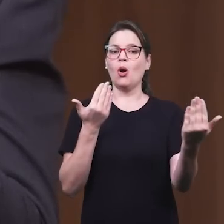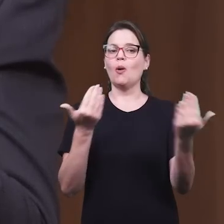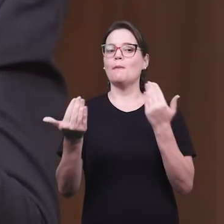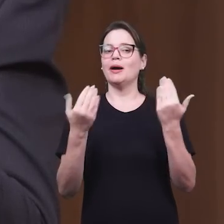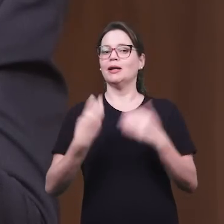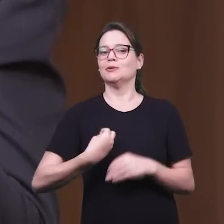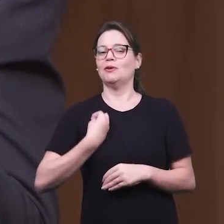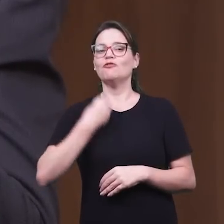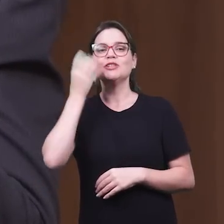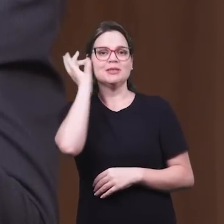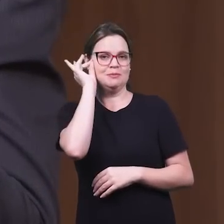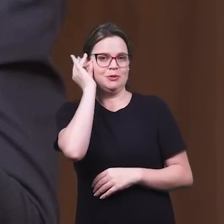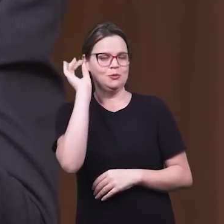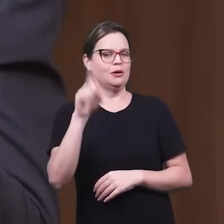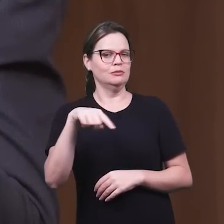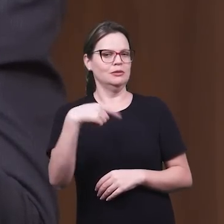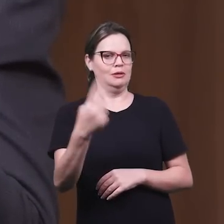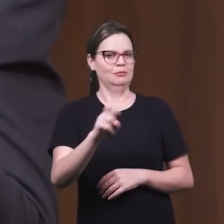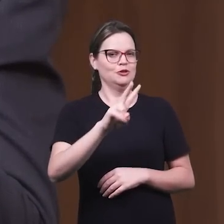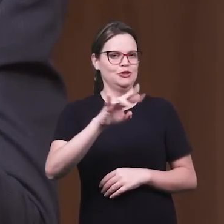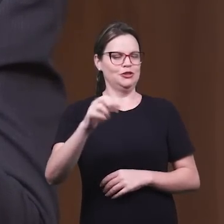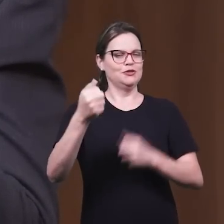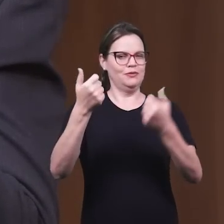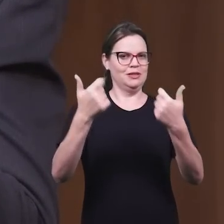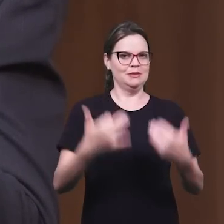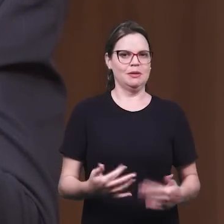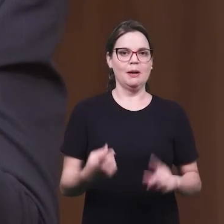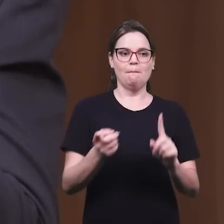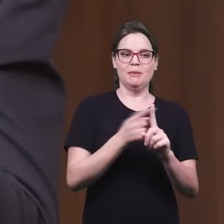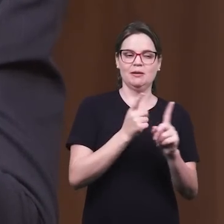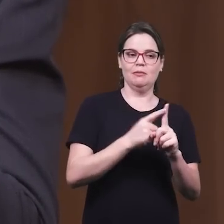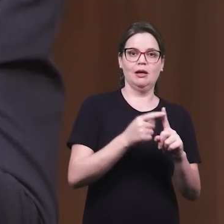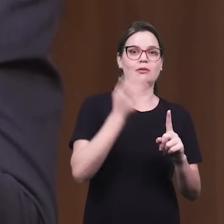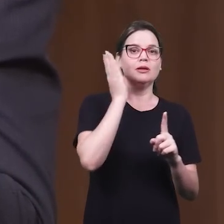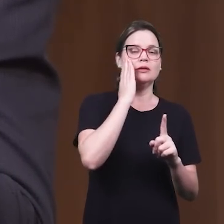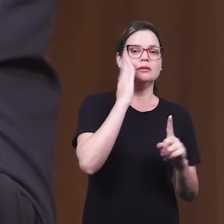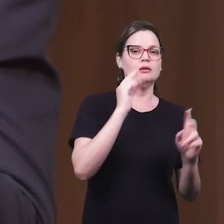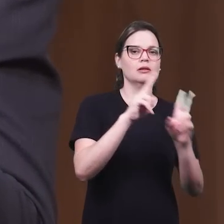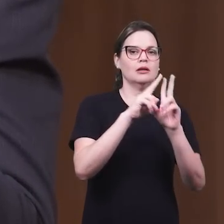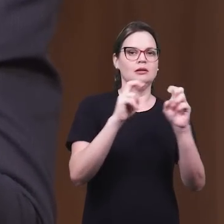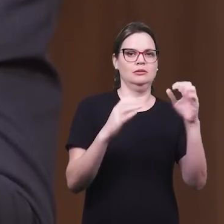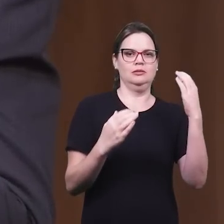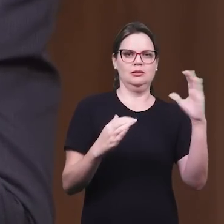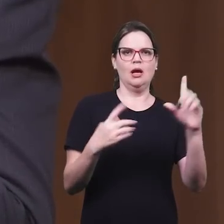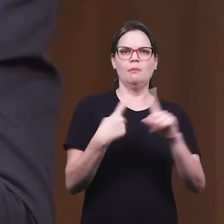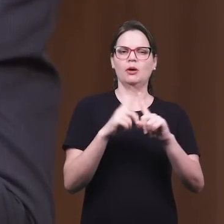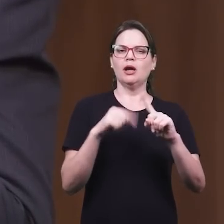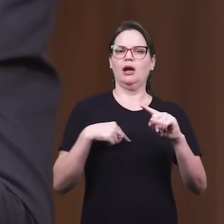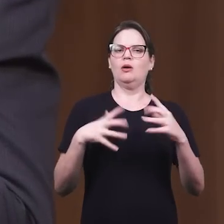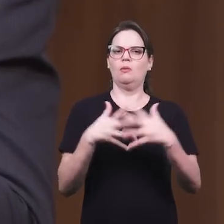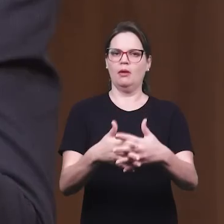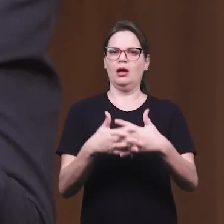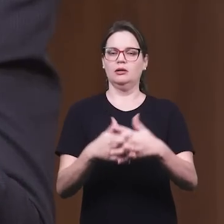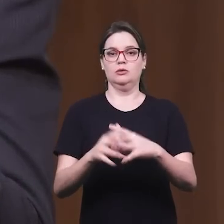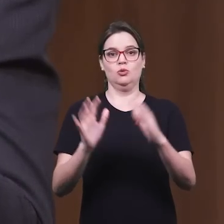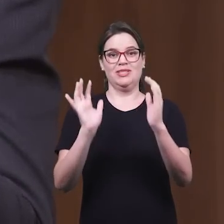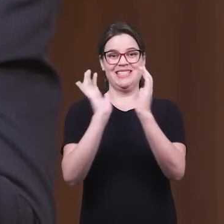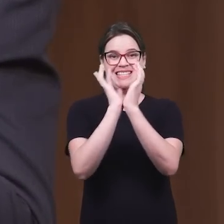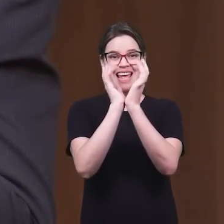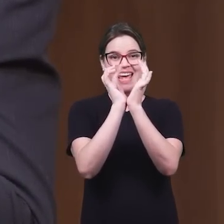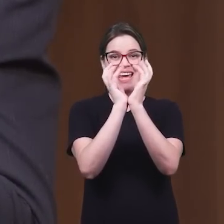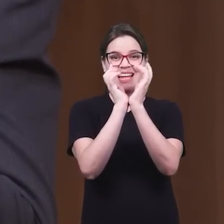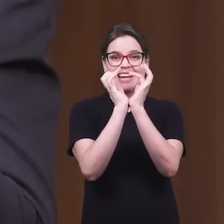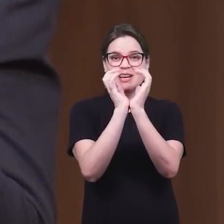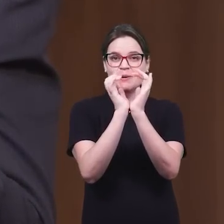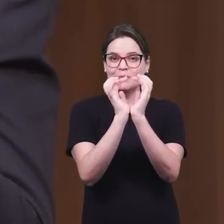daqui a pouco, e quando a gente verifica tudo isso, vemos que é algo muito complexo, né? O cérebro humano,